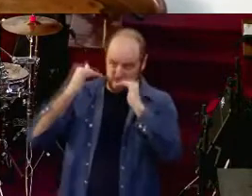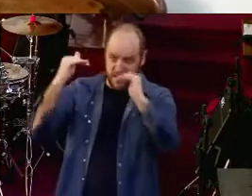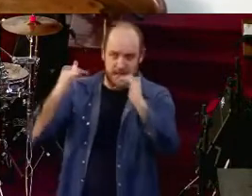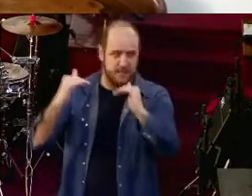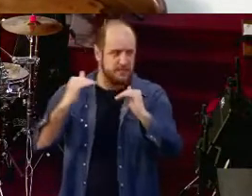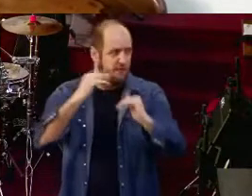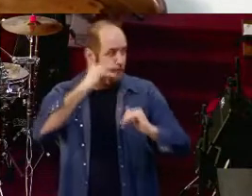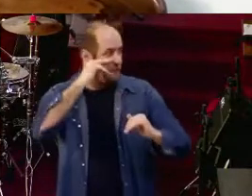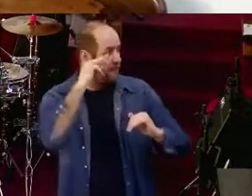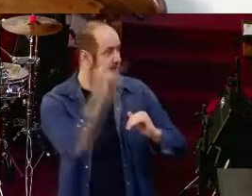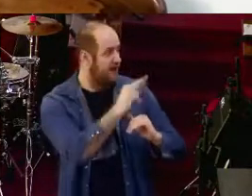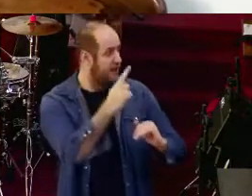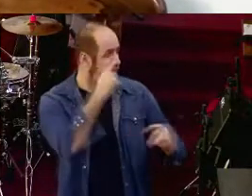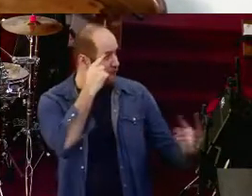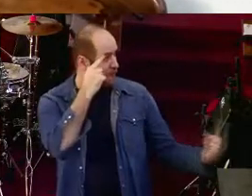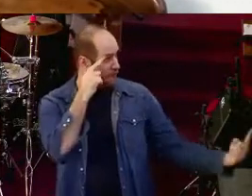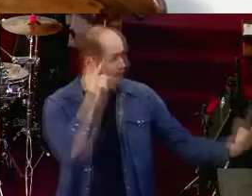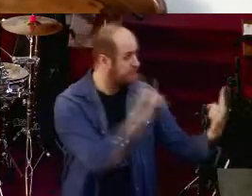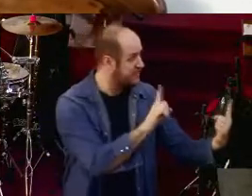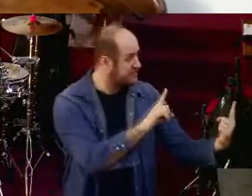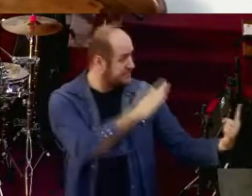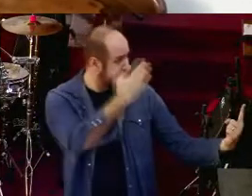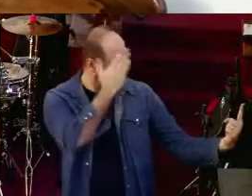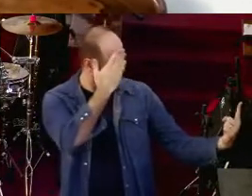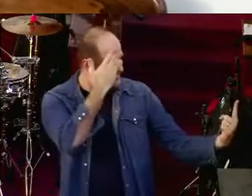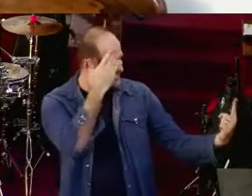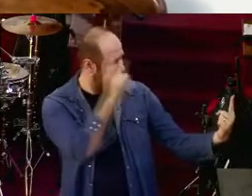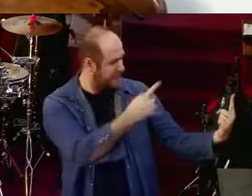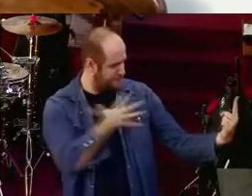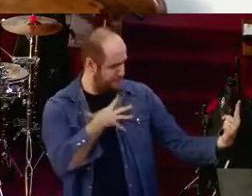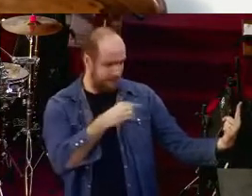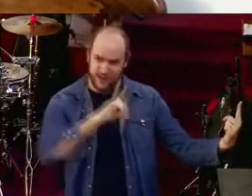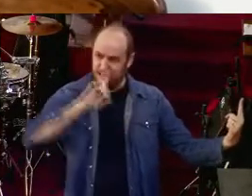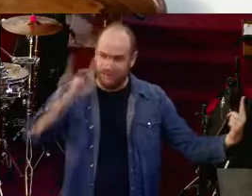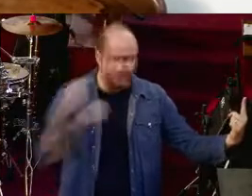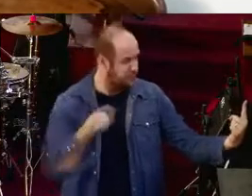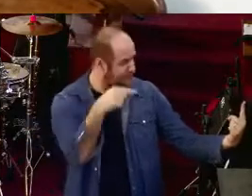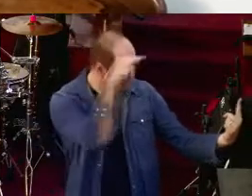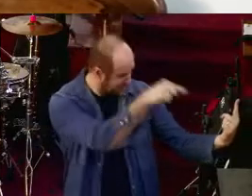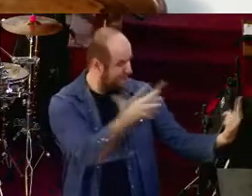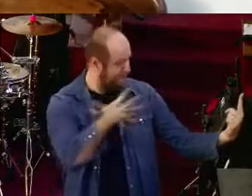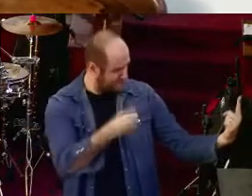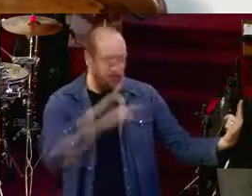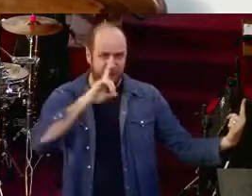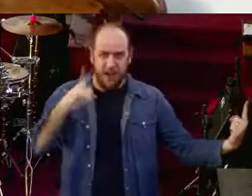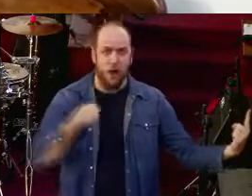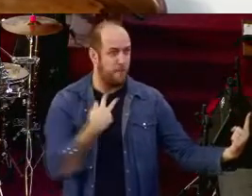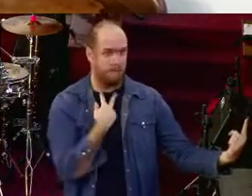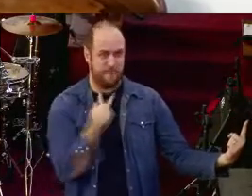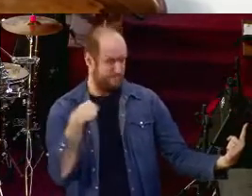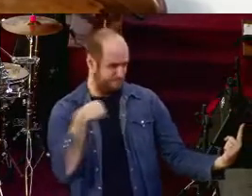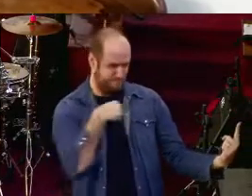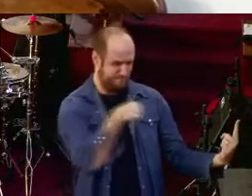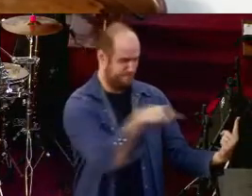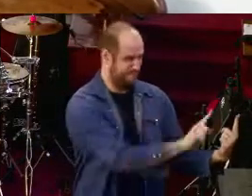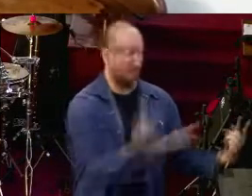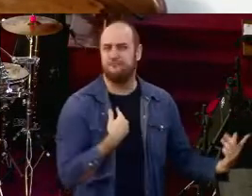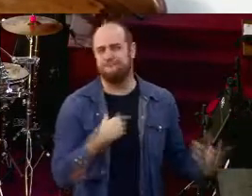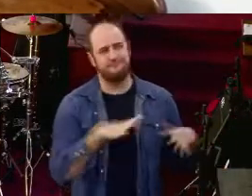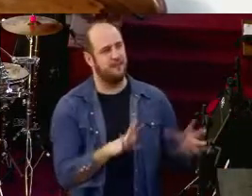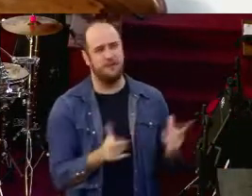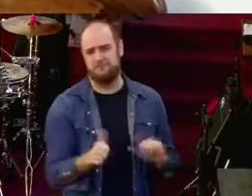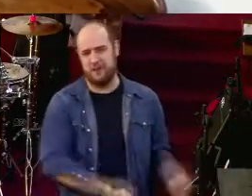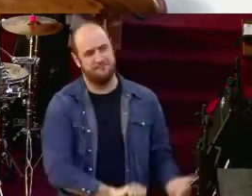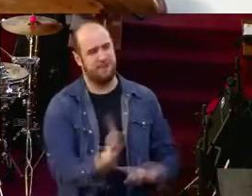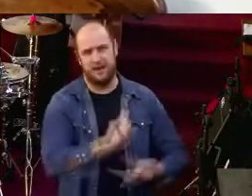chegará alguém e você saberá que é o meu filho. Eu não posso nem me achegar perto de ti, eu não vou batizar o